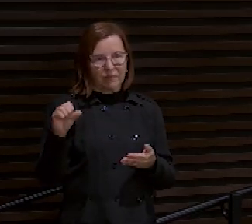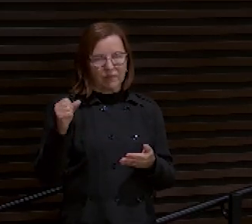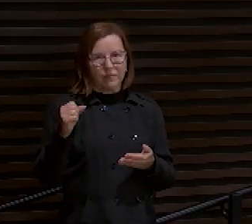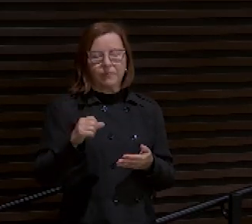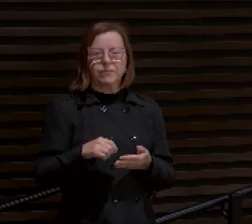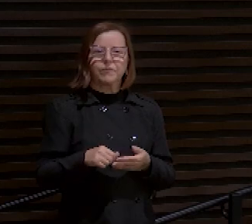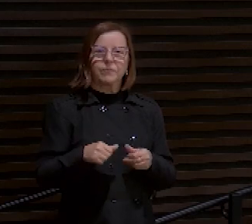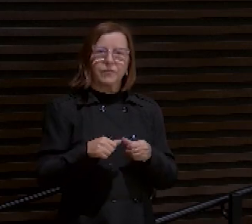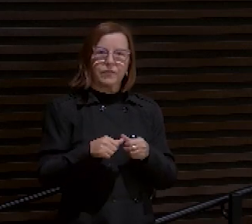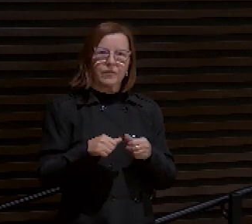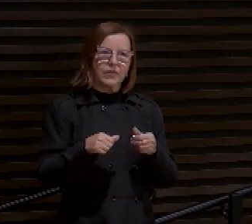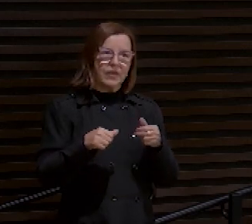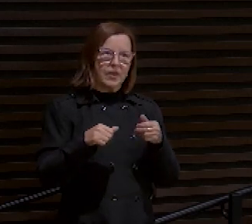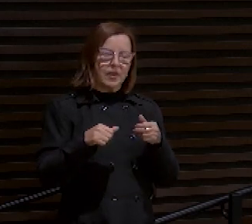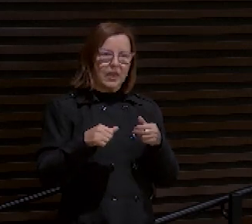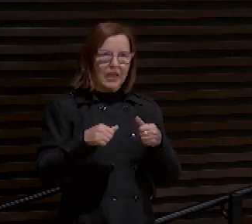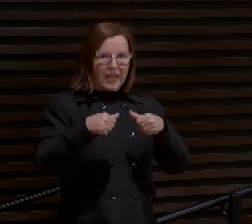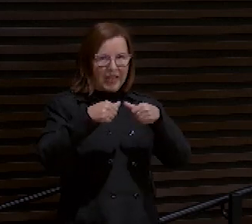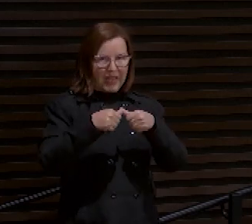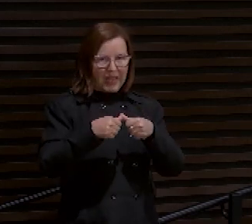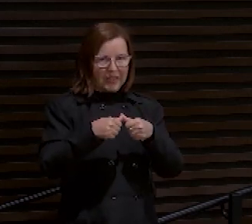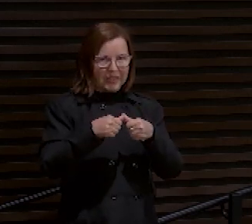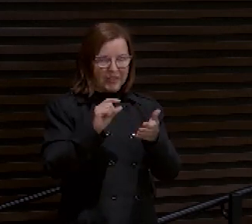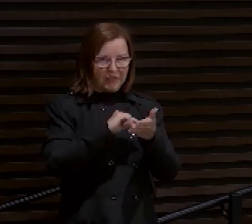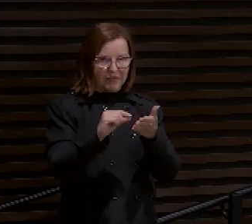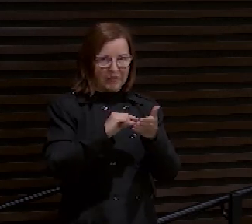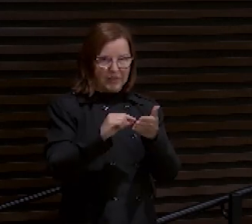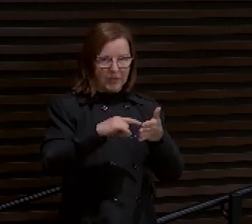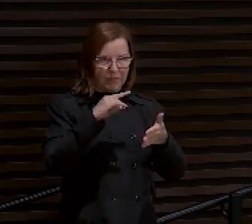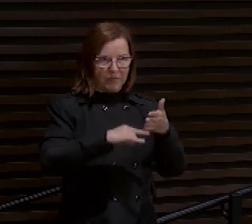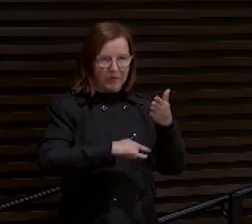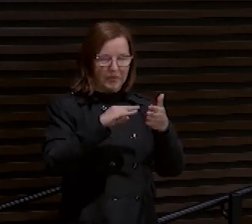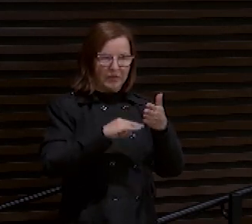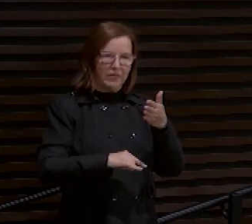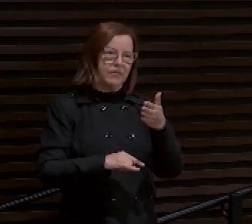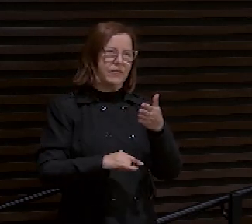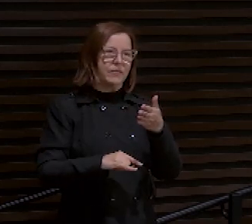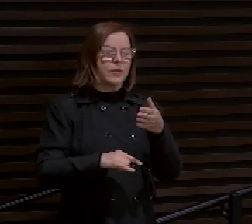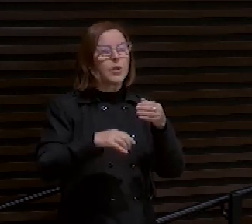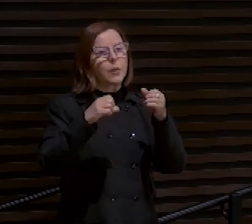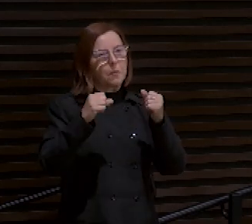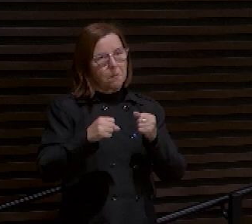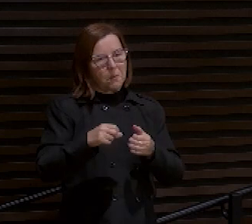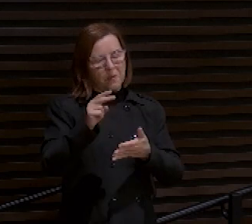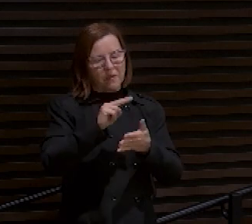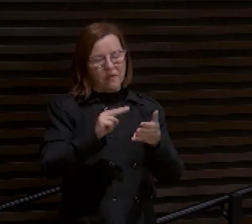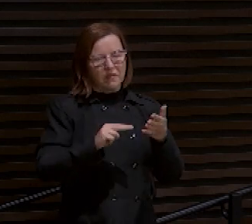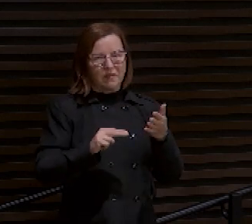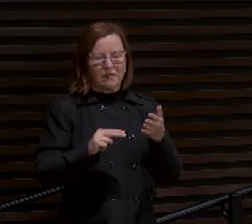Esses versículos que estão expostos no boletim, os irmãos podem ler junto comigo.